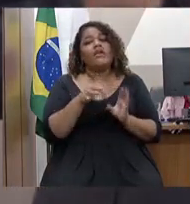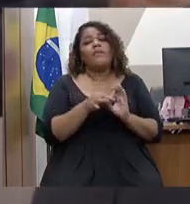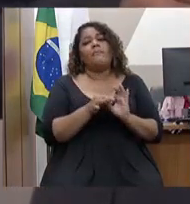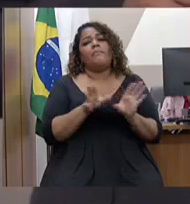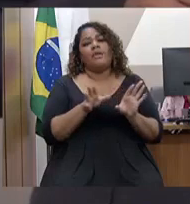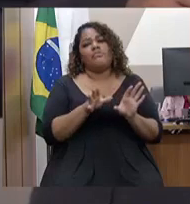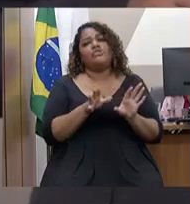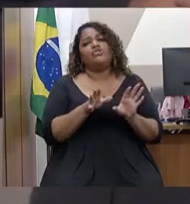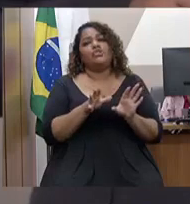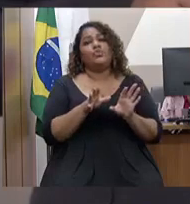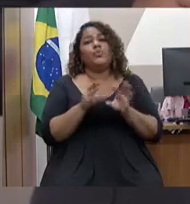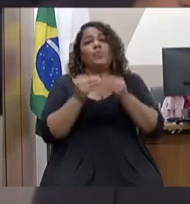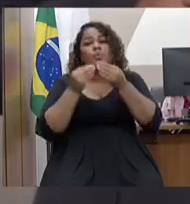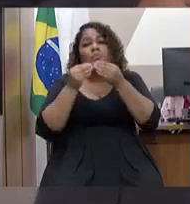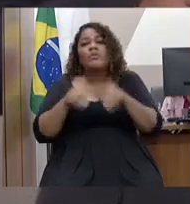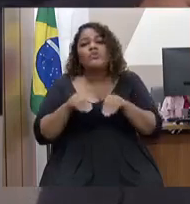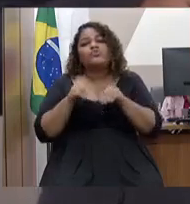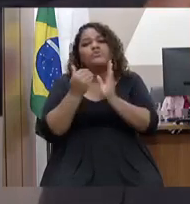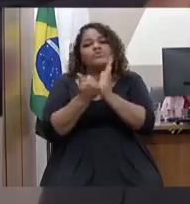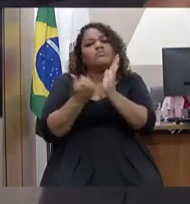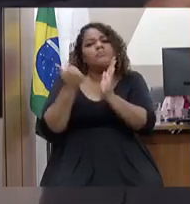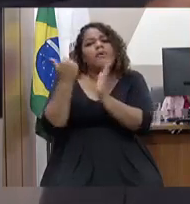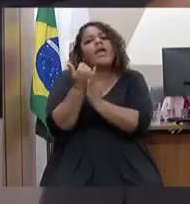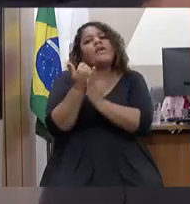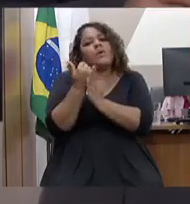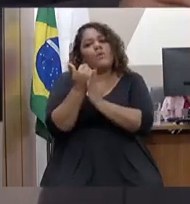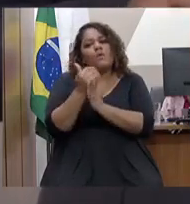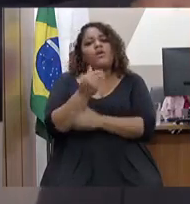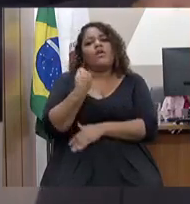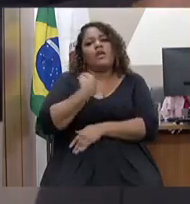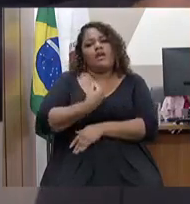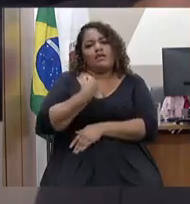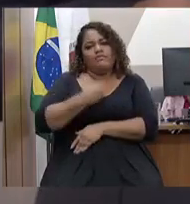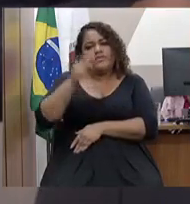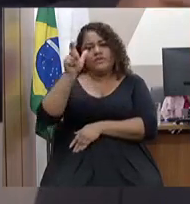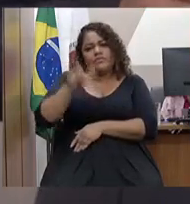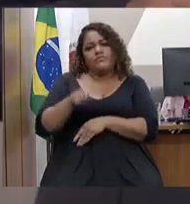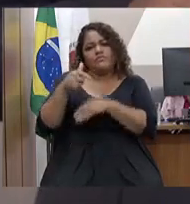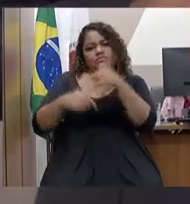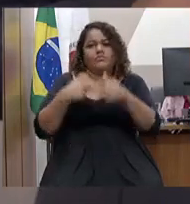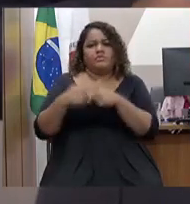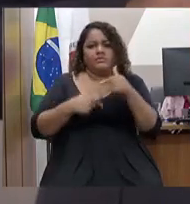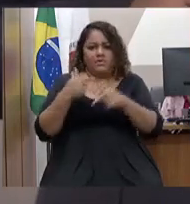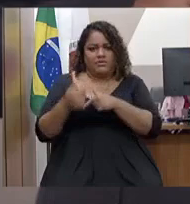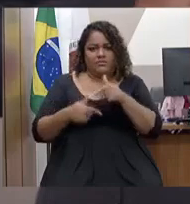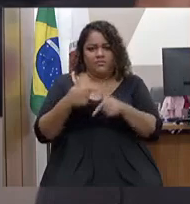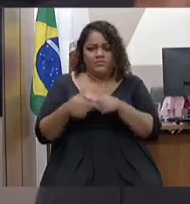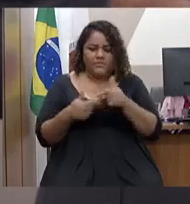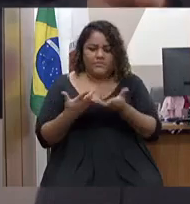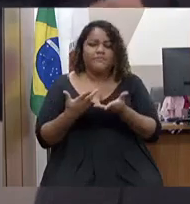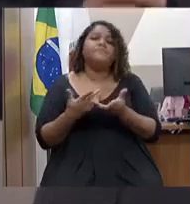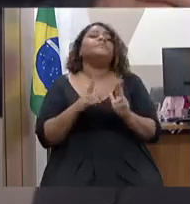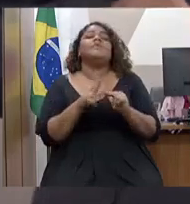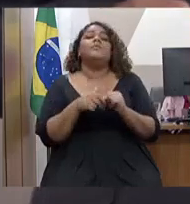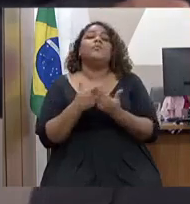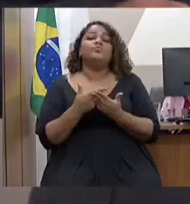em cima dos Trabalhadores não é à toa que nós estamos assistindo cada vez mais